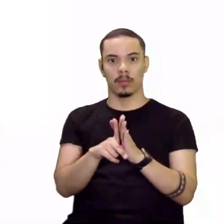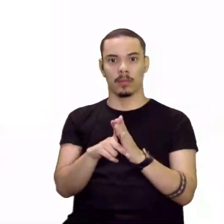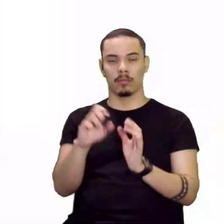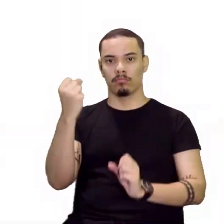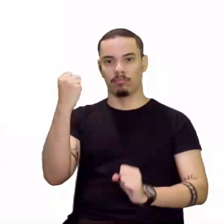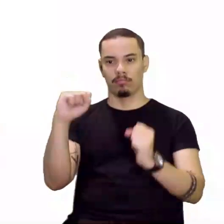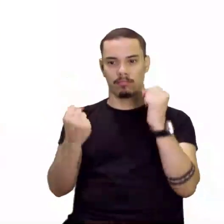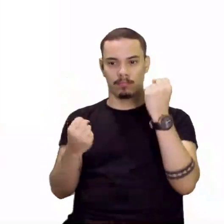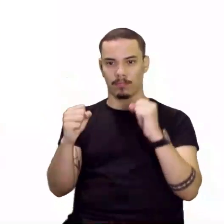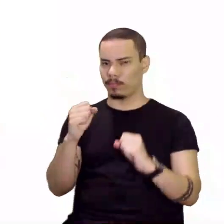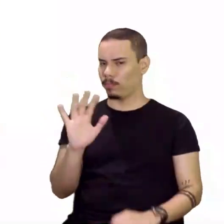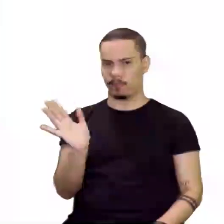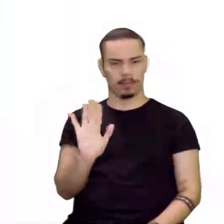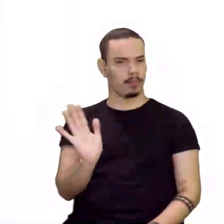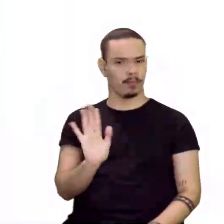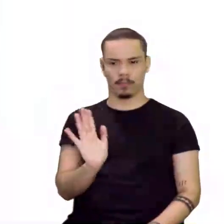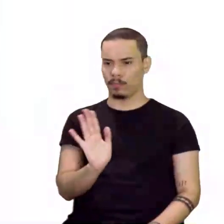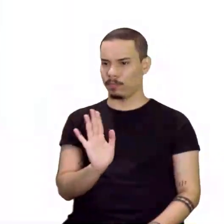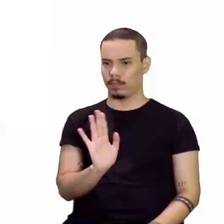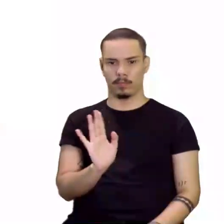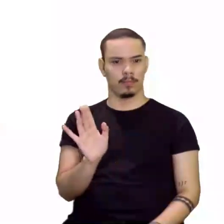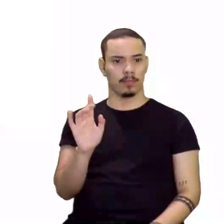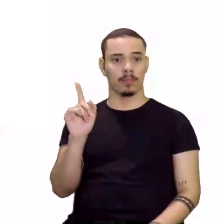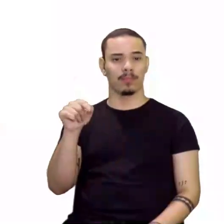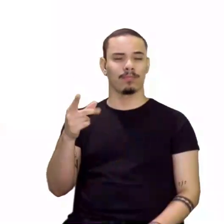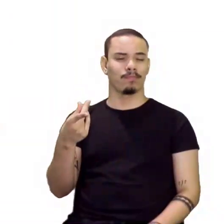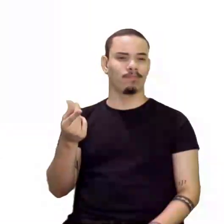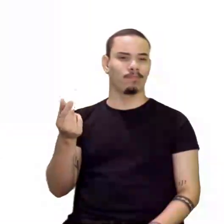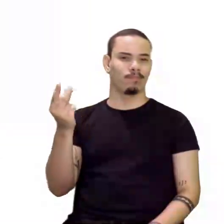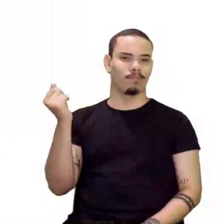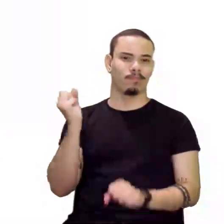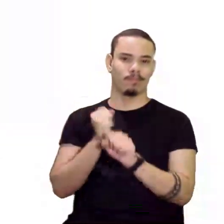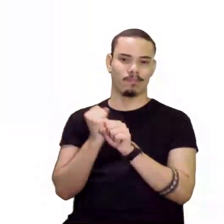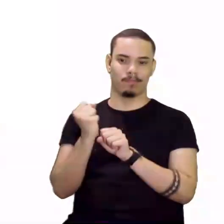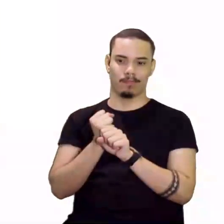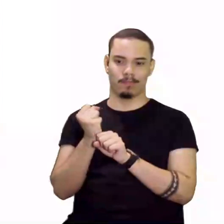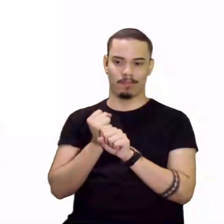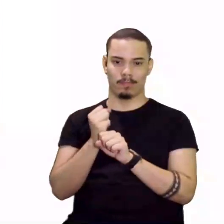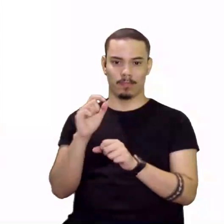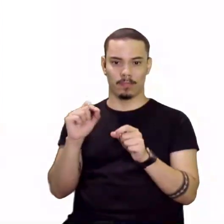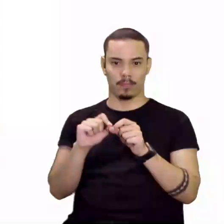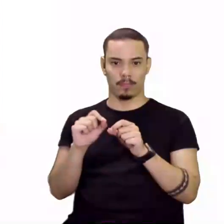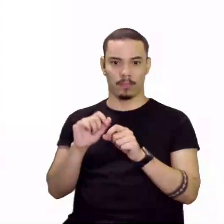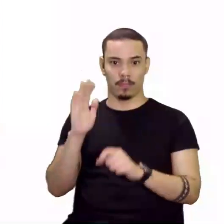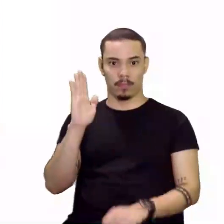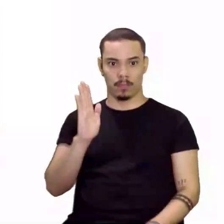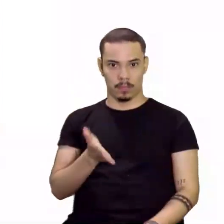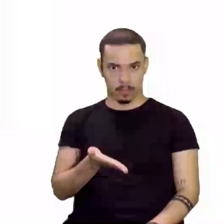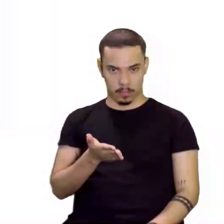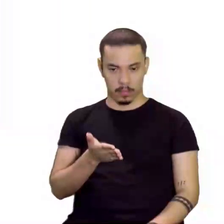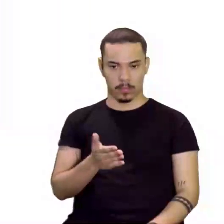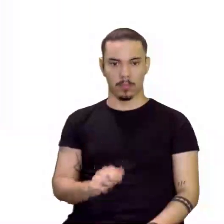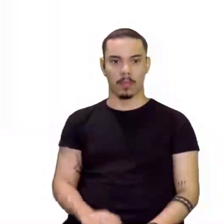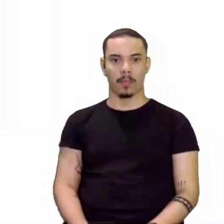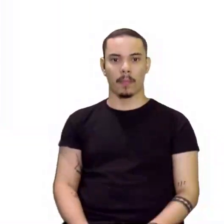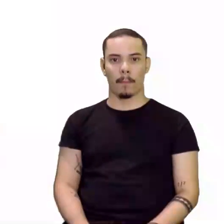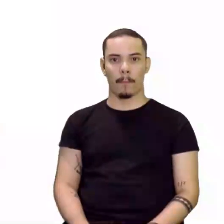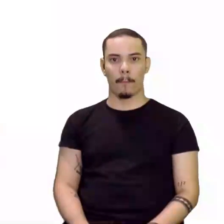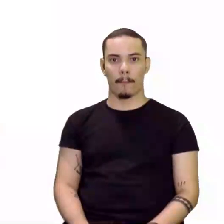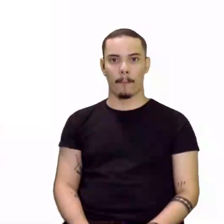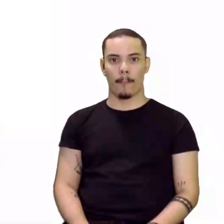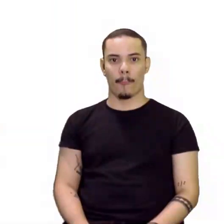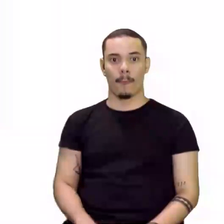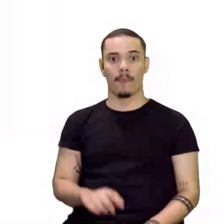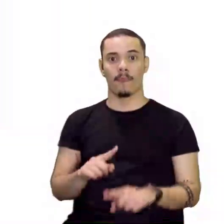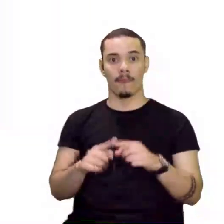fábrica. Não. Ele é feito há milhares e milhares de anos. Sabe o que o homem anda fazendo?